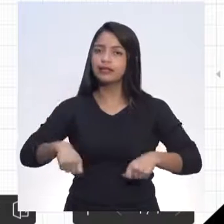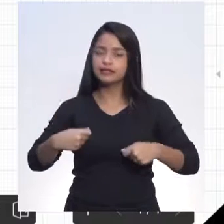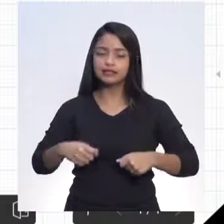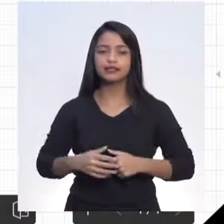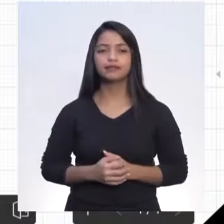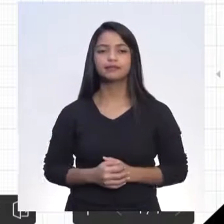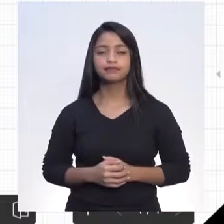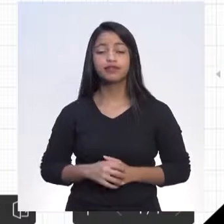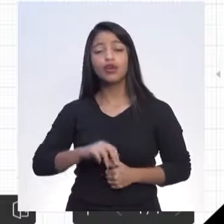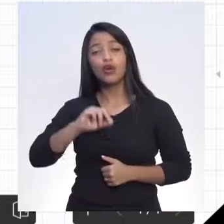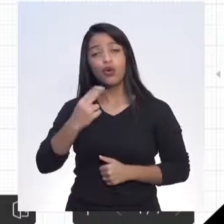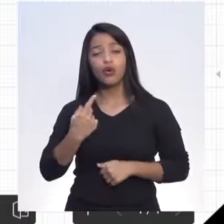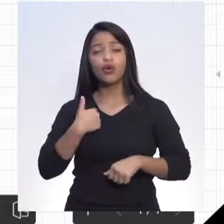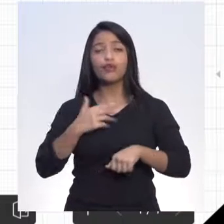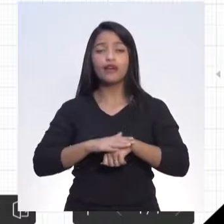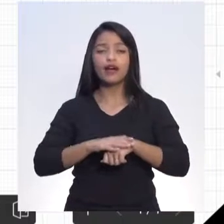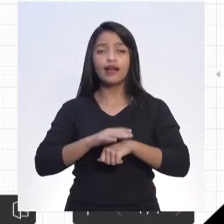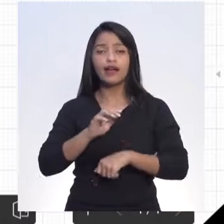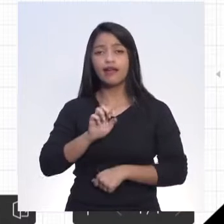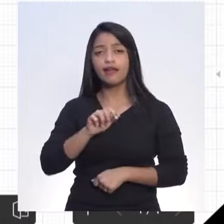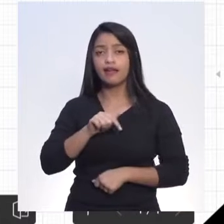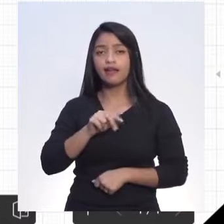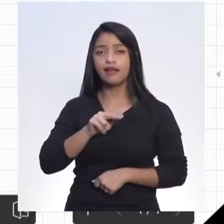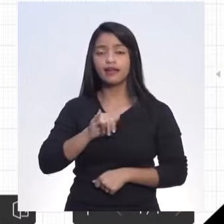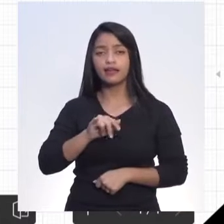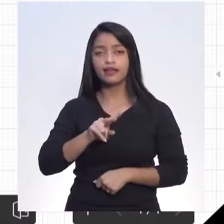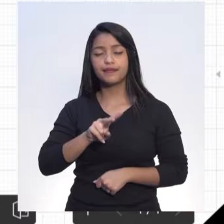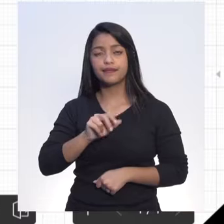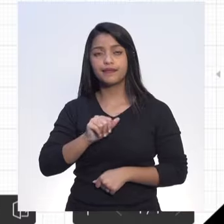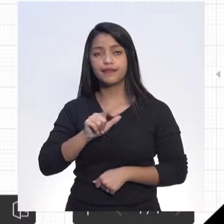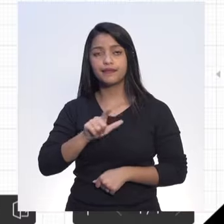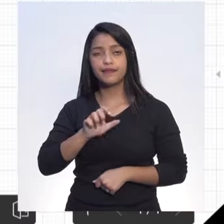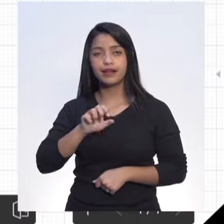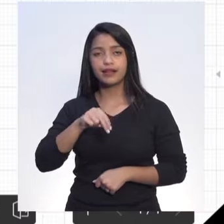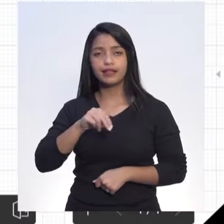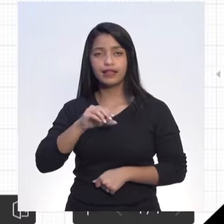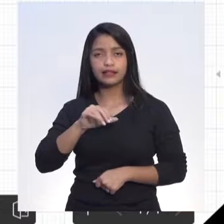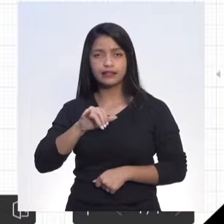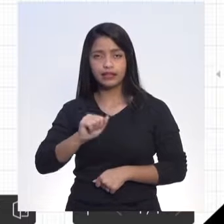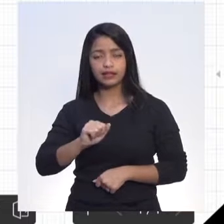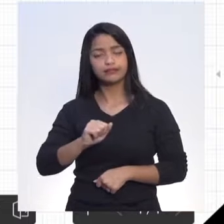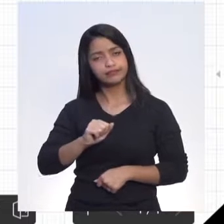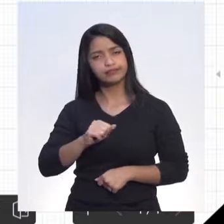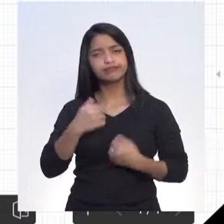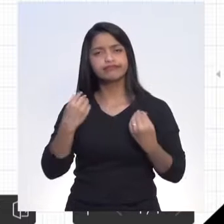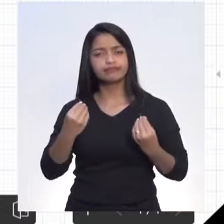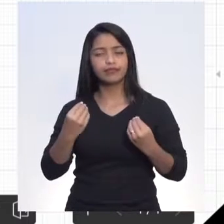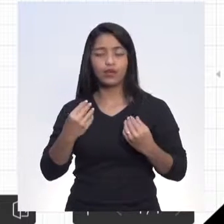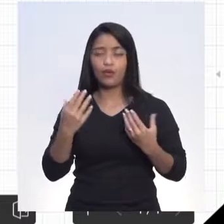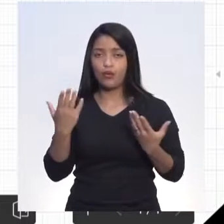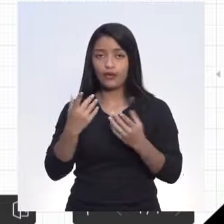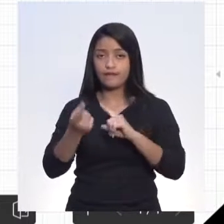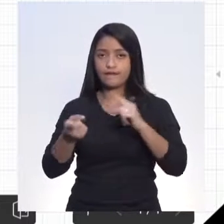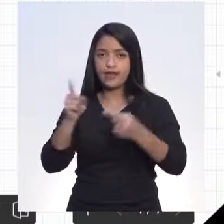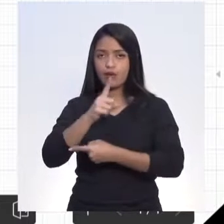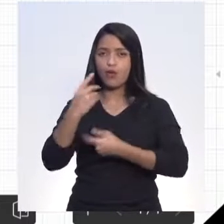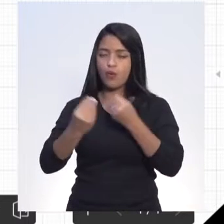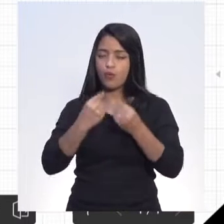ou a equivalência. Ele é sobre 1. Então, o que eu faço? Mantenho a primeira,